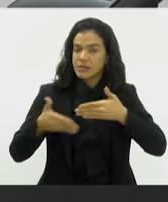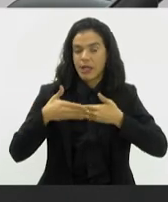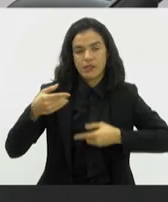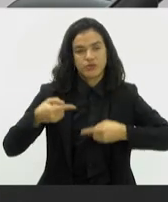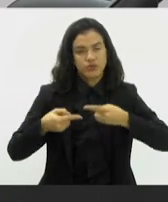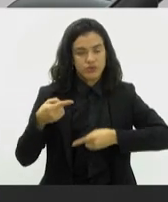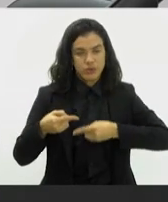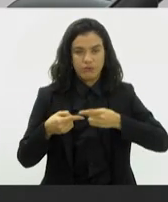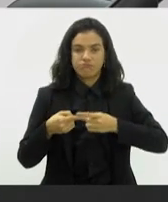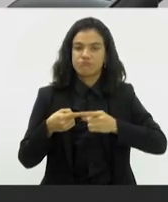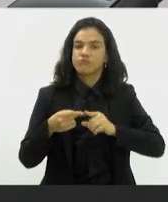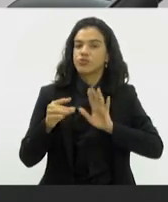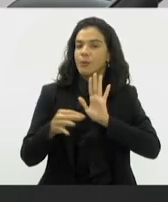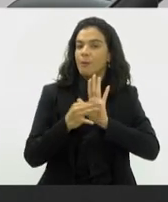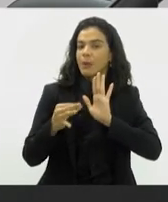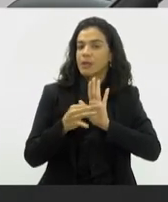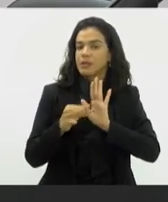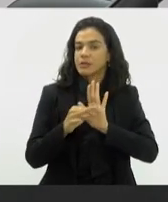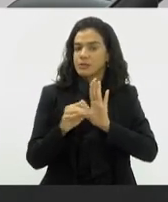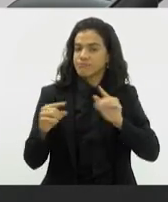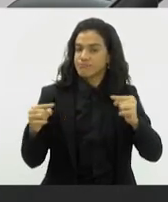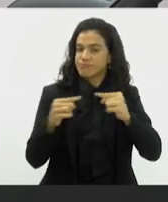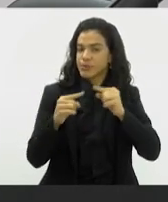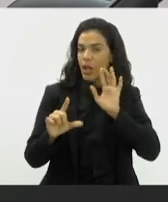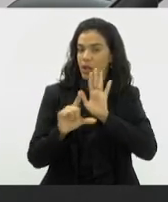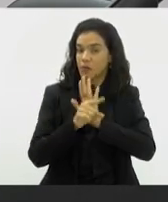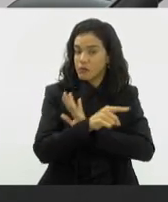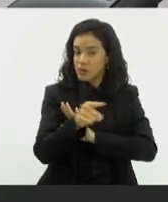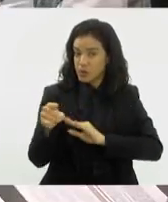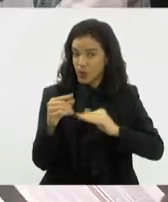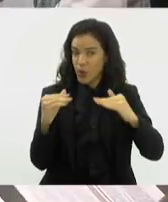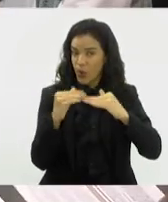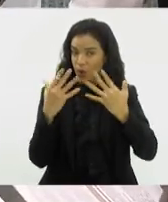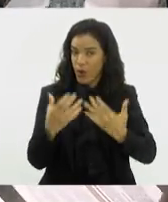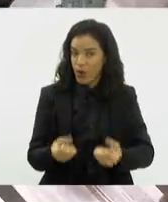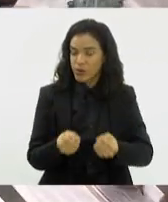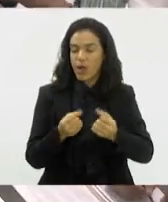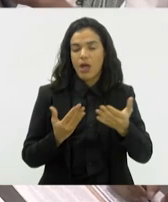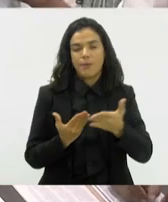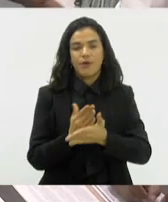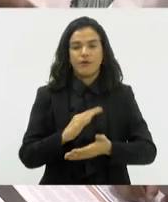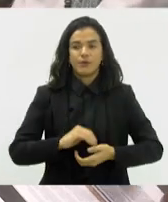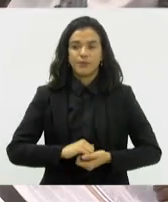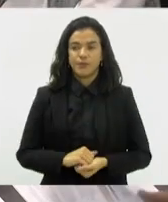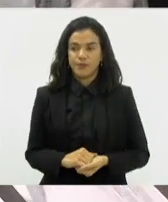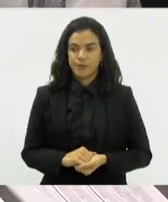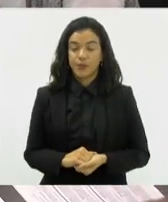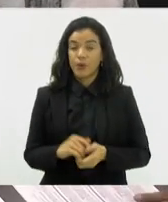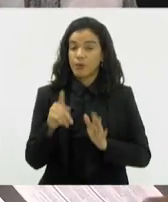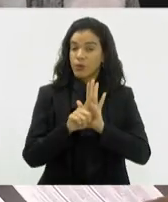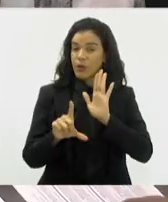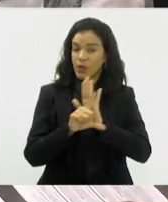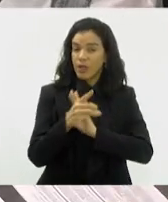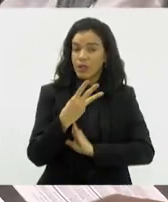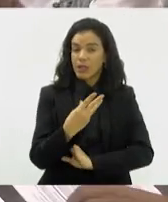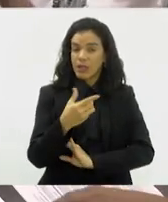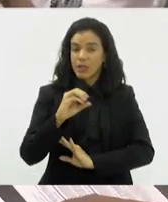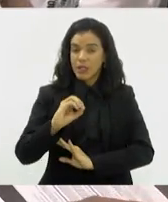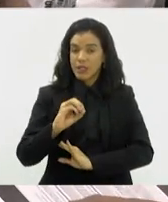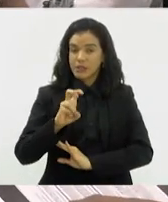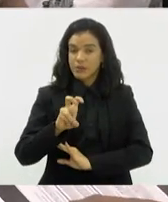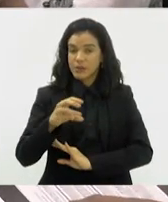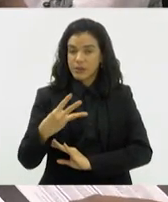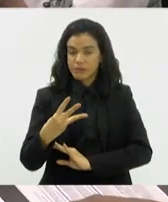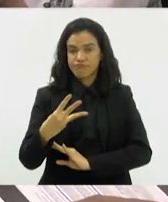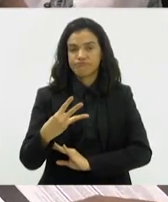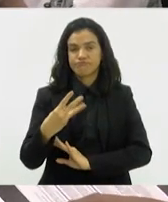votação, parecer pela legalidade. Os senhores que aprovam permaneçam como estão, aprovado. Projeto de lei 3053, de autoria